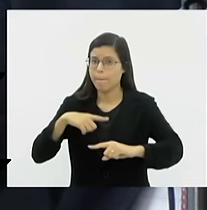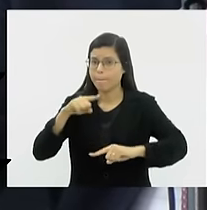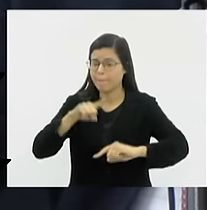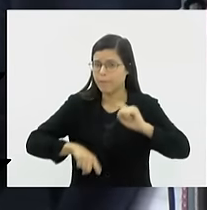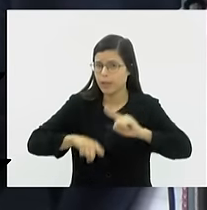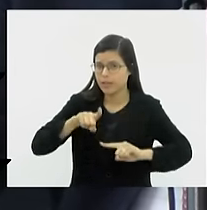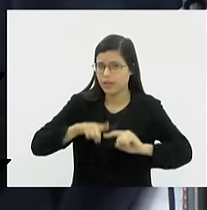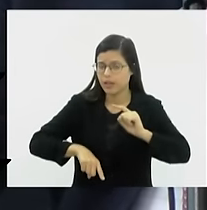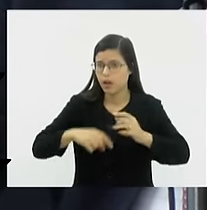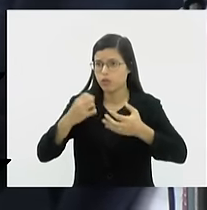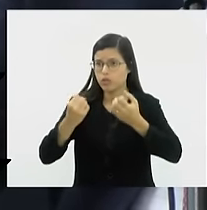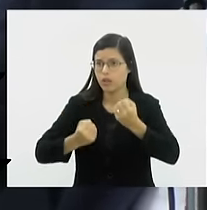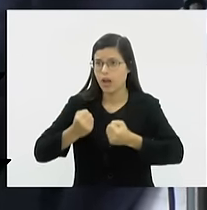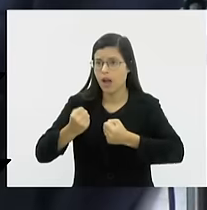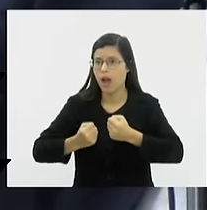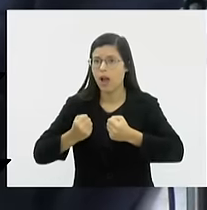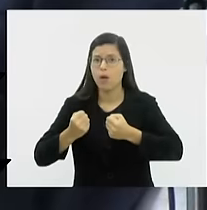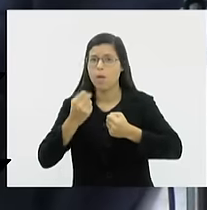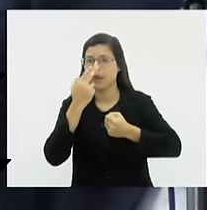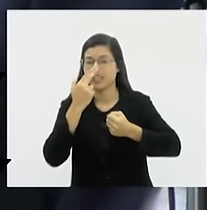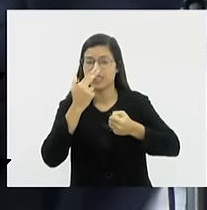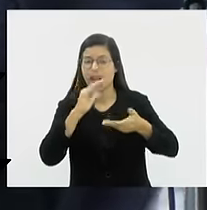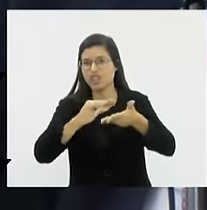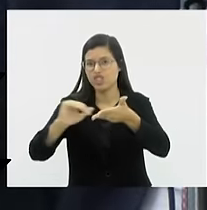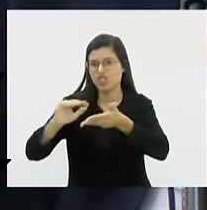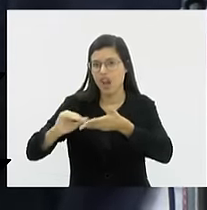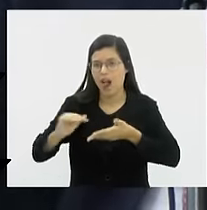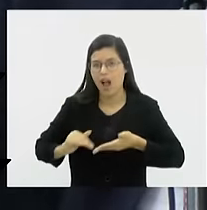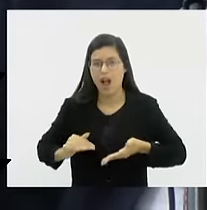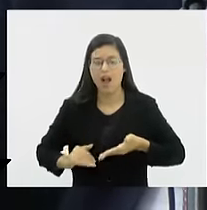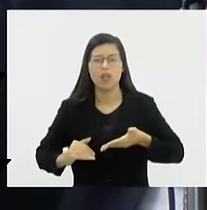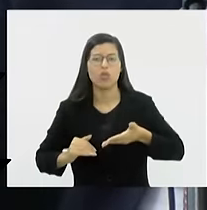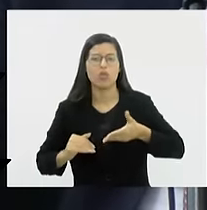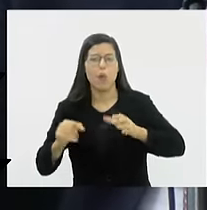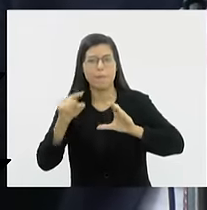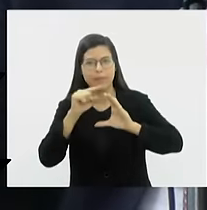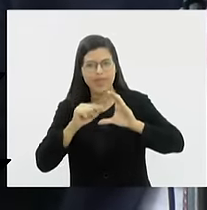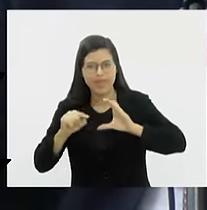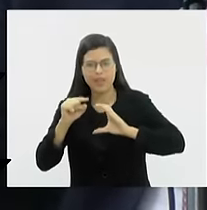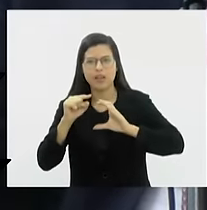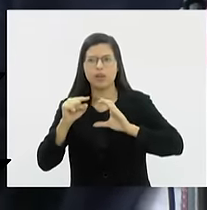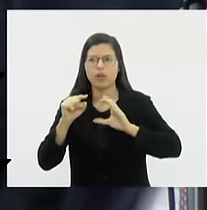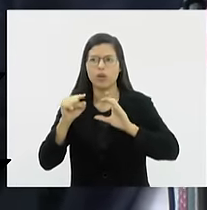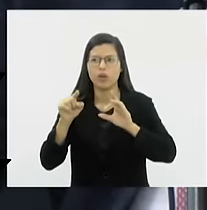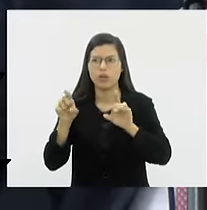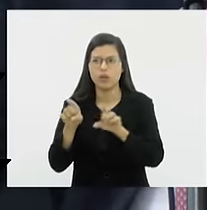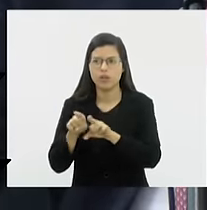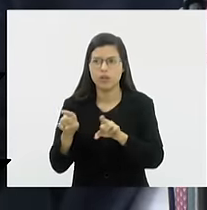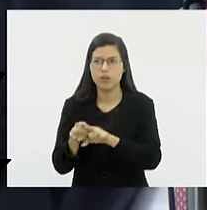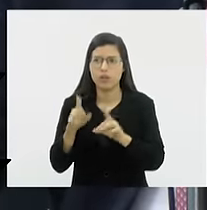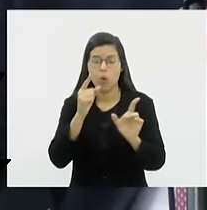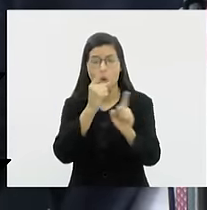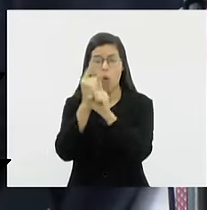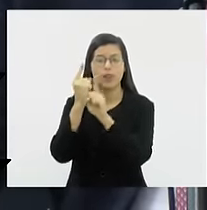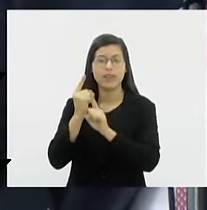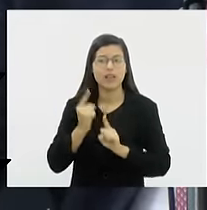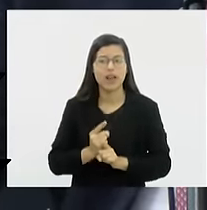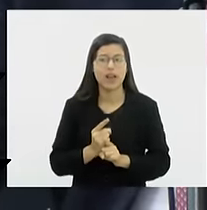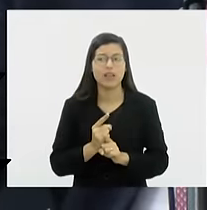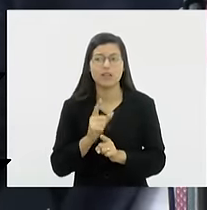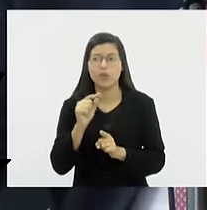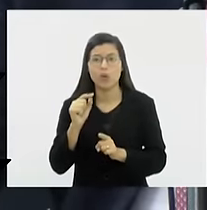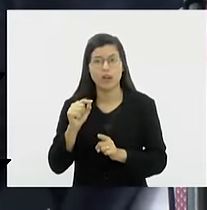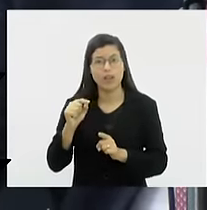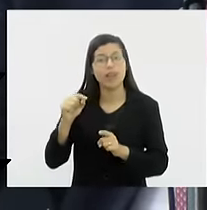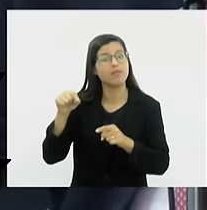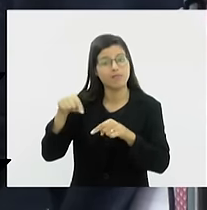em situação de desmanche. Pneus e peças de inúmeros veículos foram encontradas em balança em